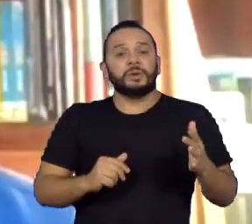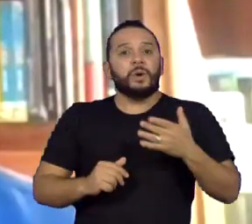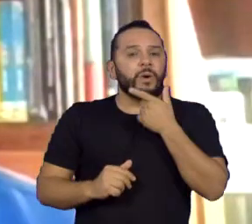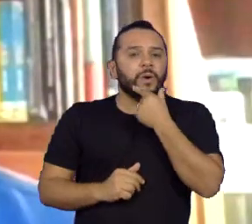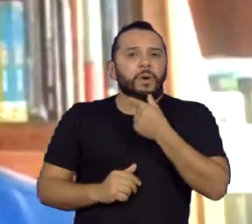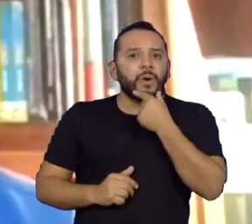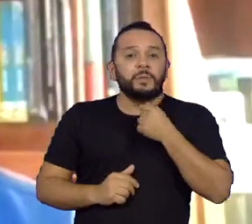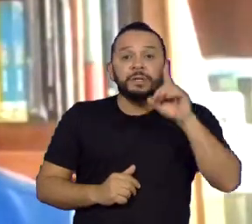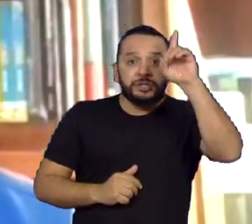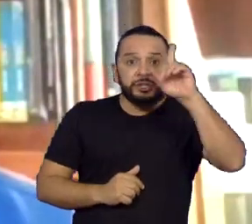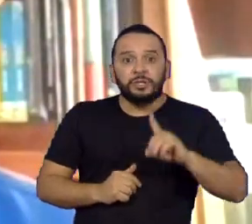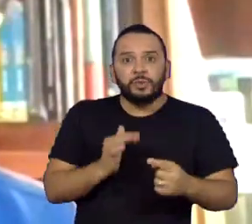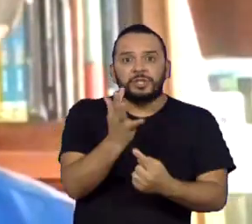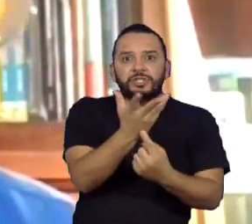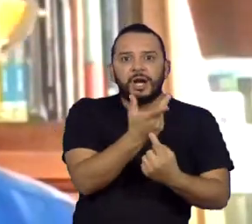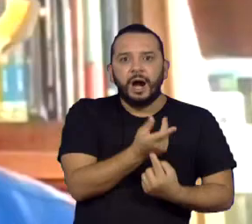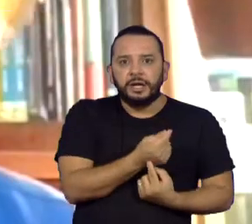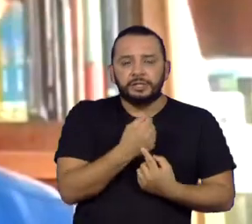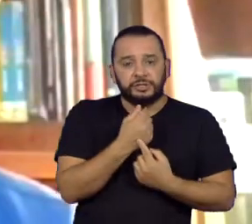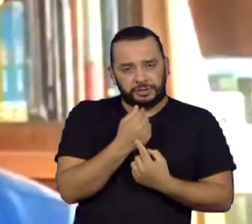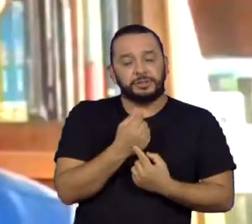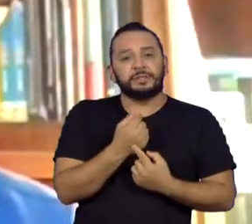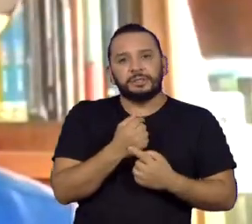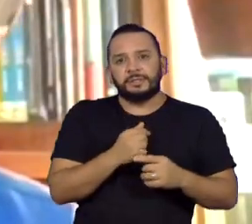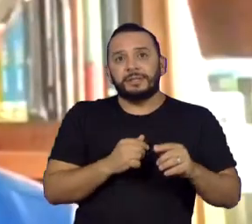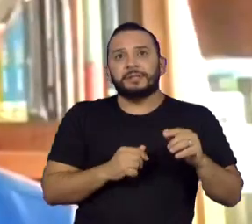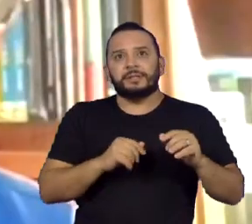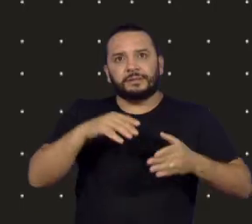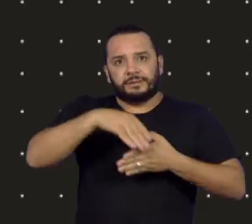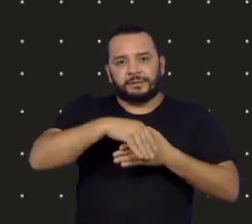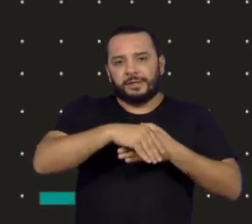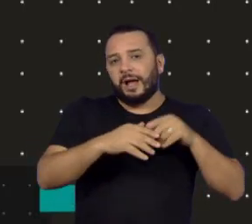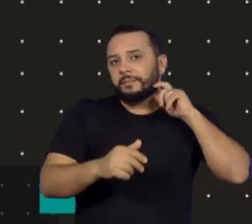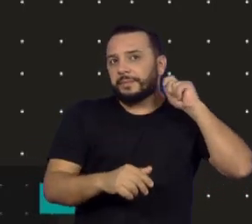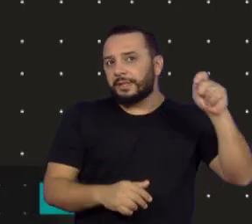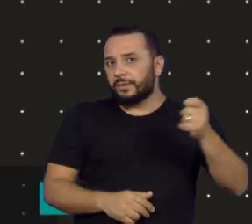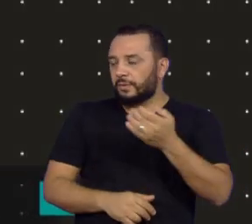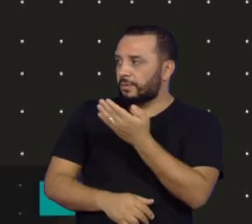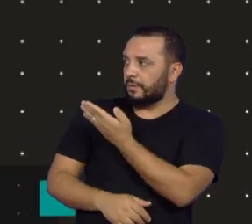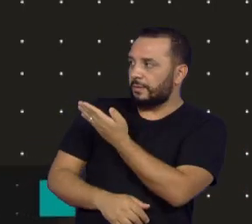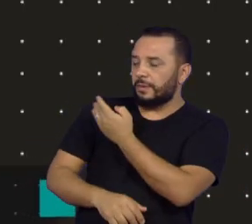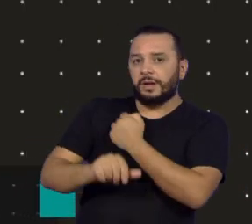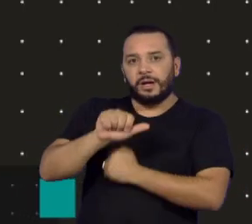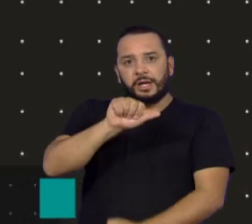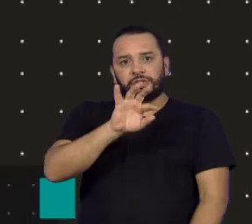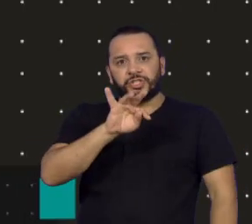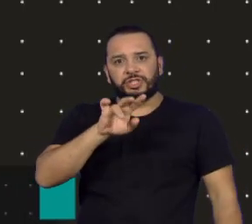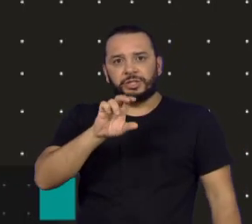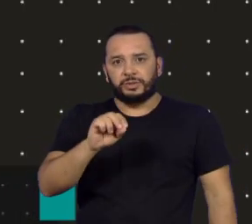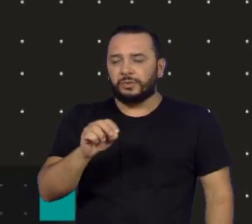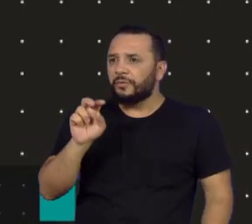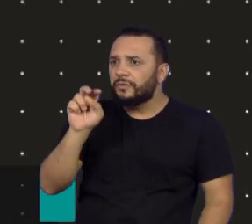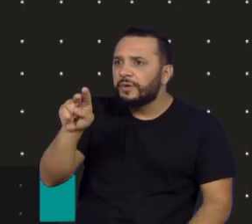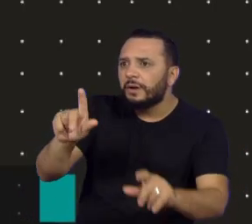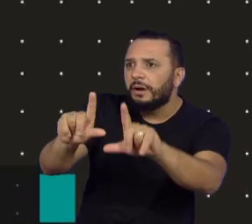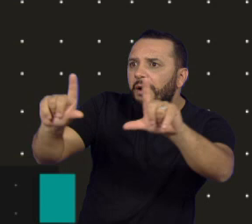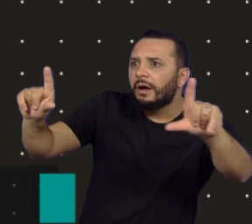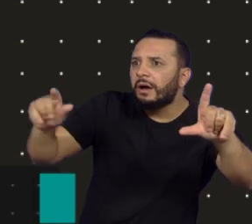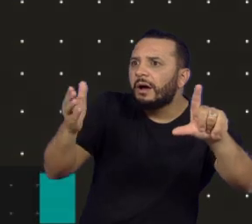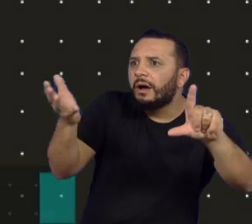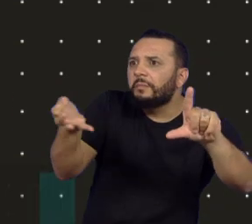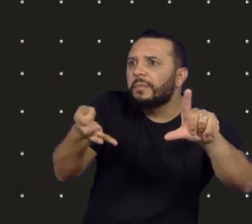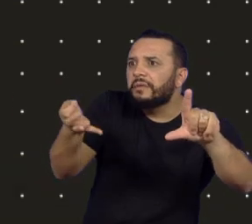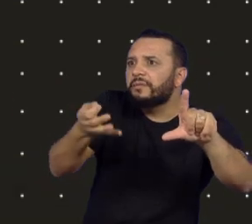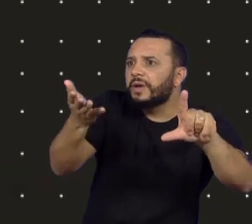da Abril, na época era o Atílio Basquera, e recebi um dia uma pessoa que